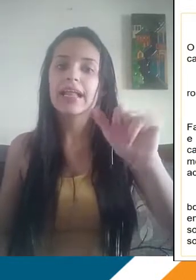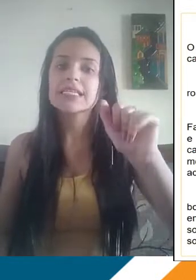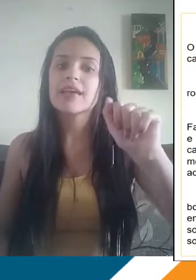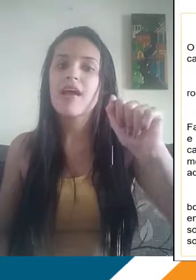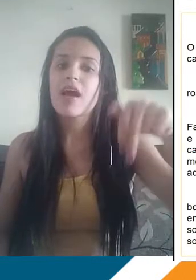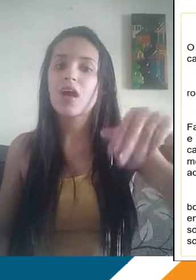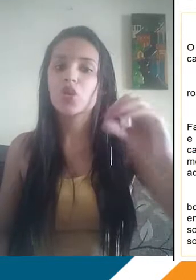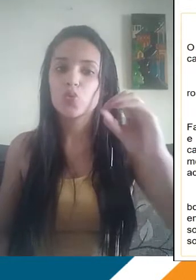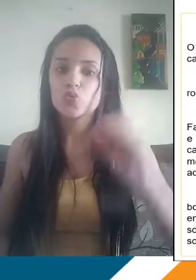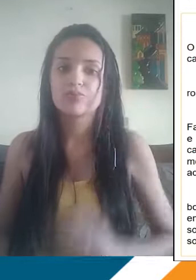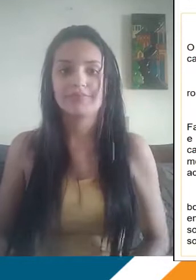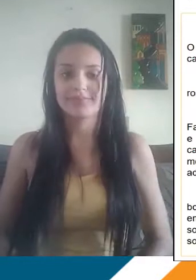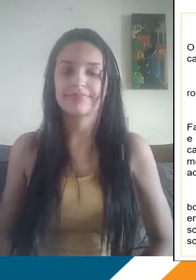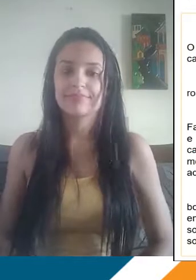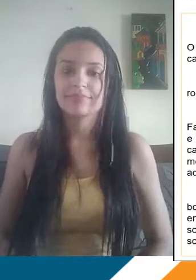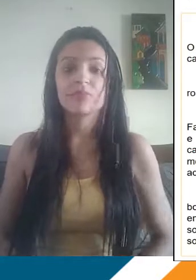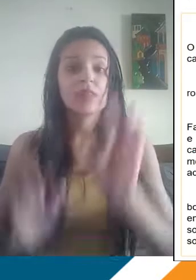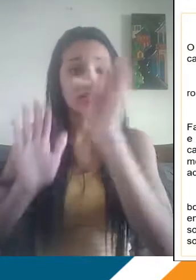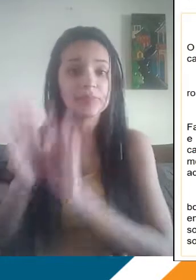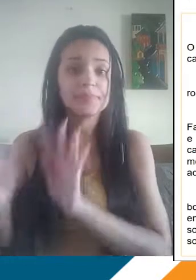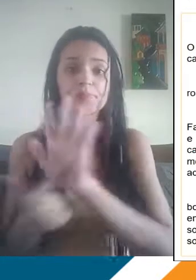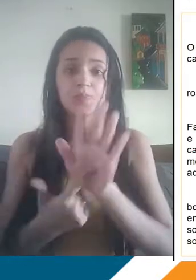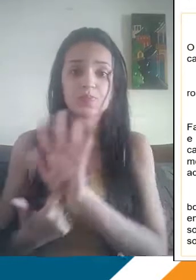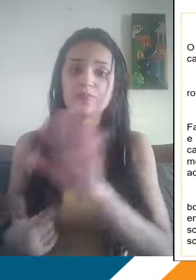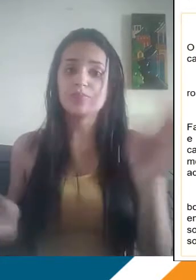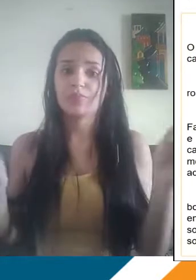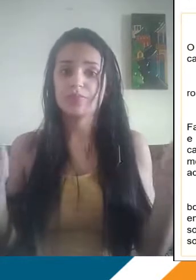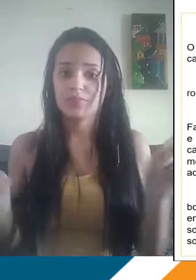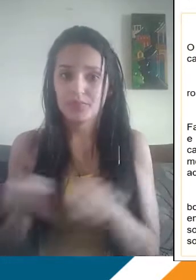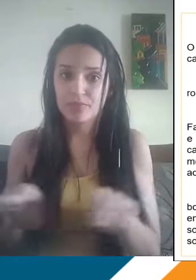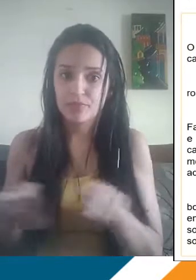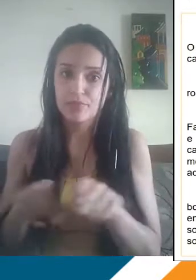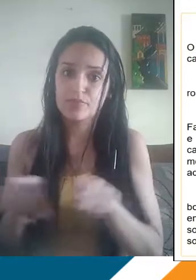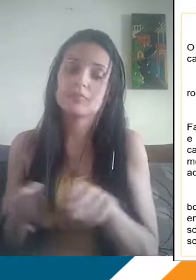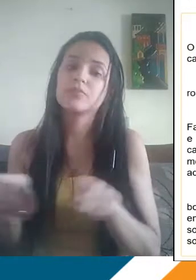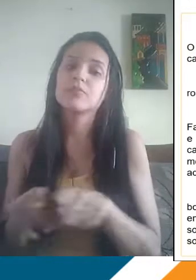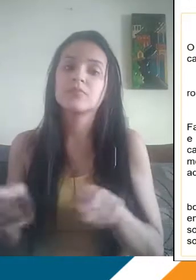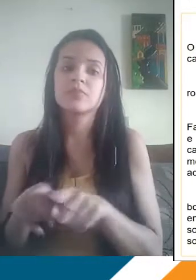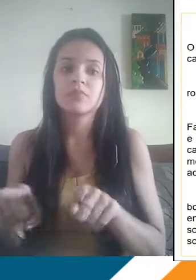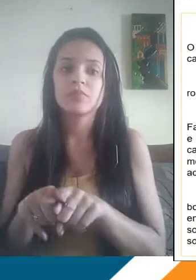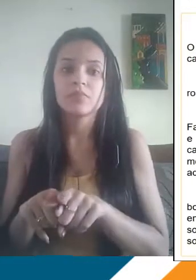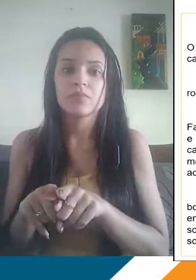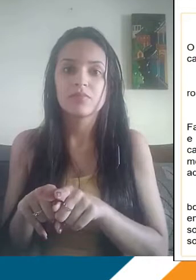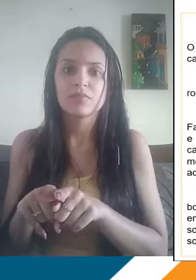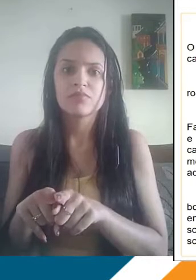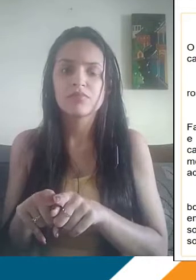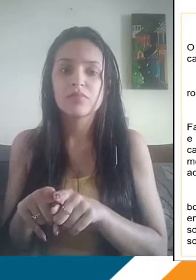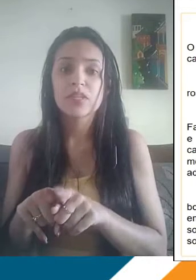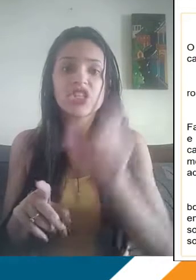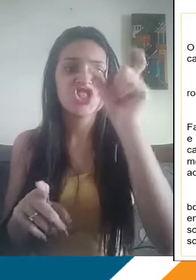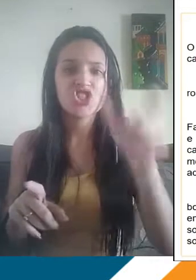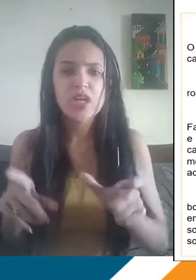observar também que esse texto apresenta o registro das cenas de maneira cinematográfica.